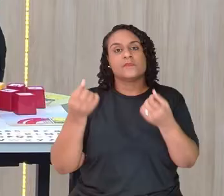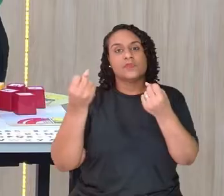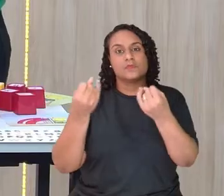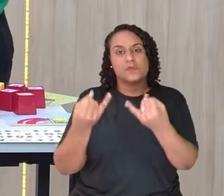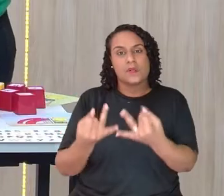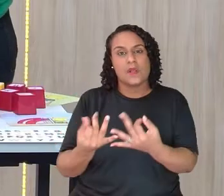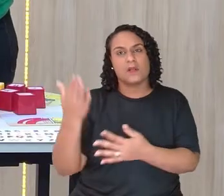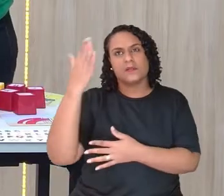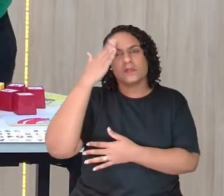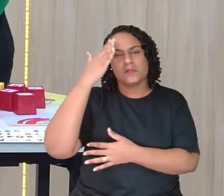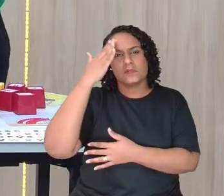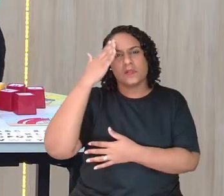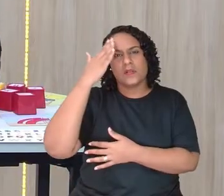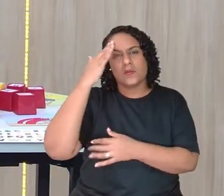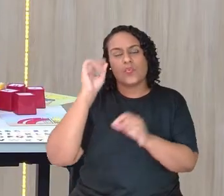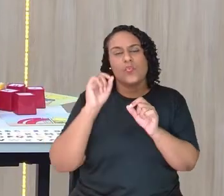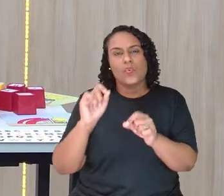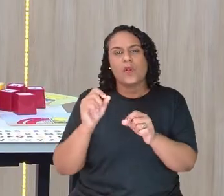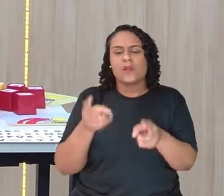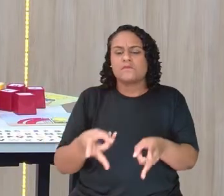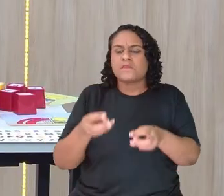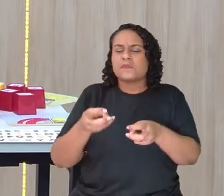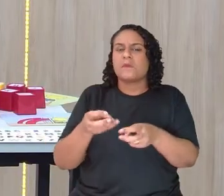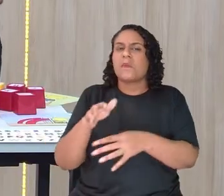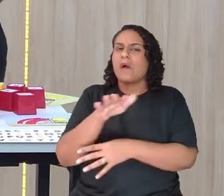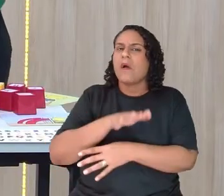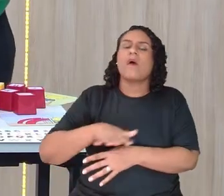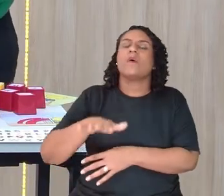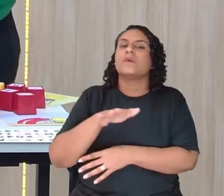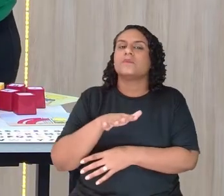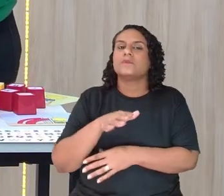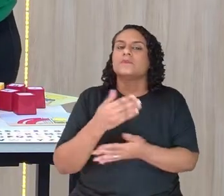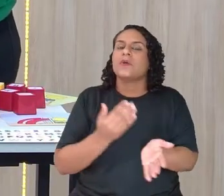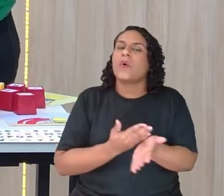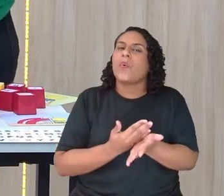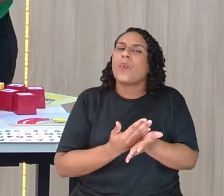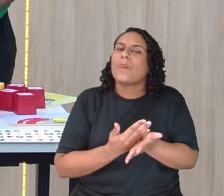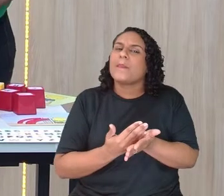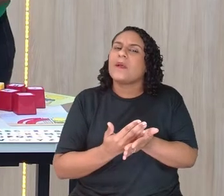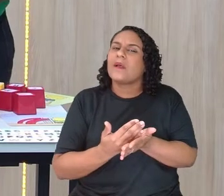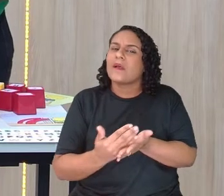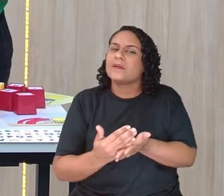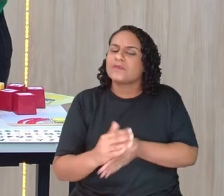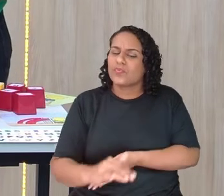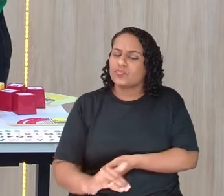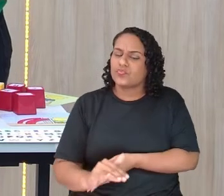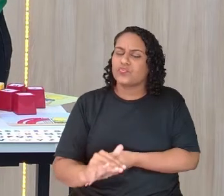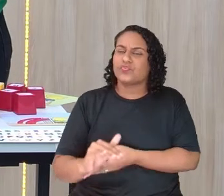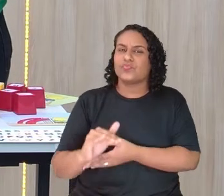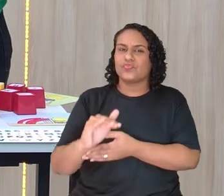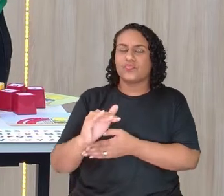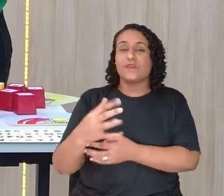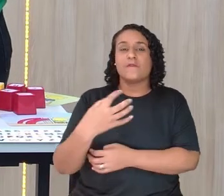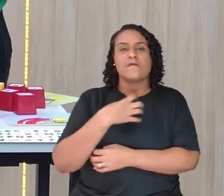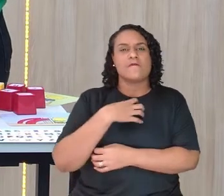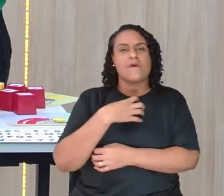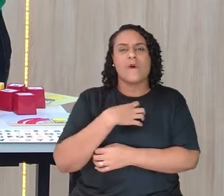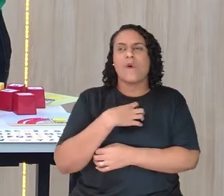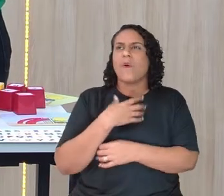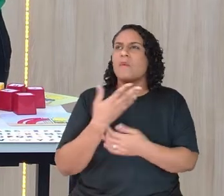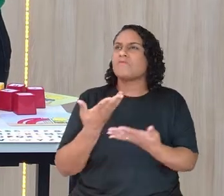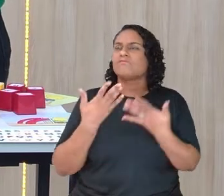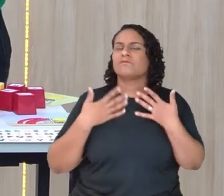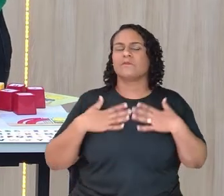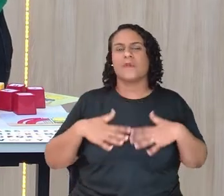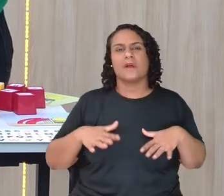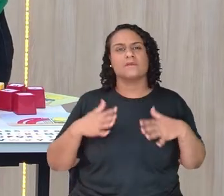desse entendimento da orientação espacial e que começa desde cedo, de maneira muito